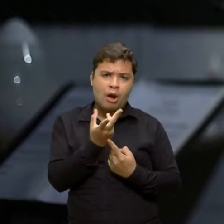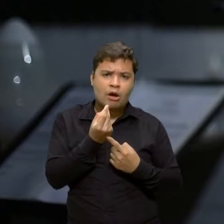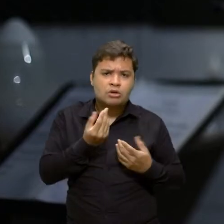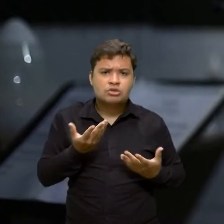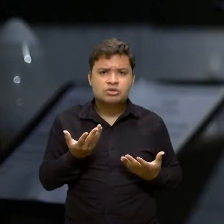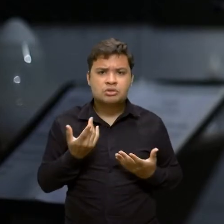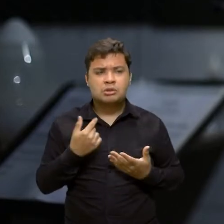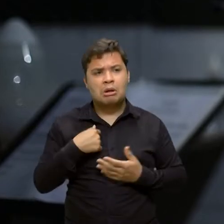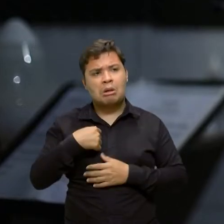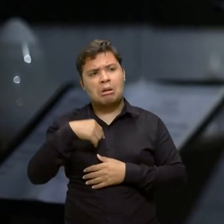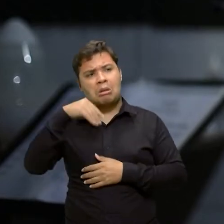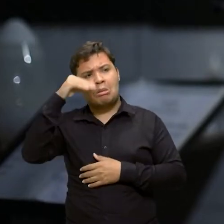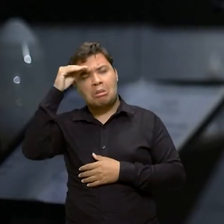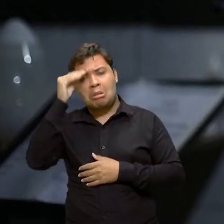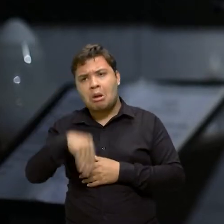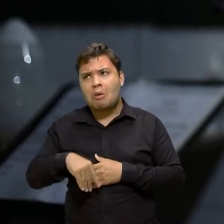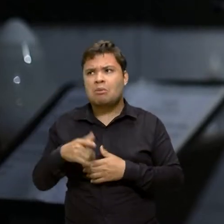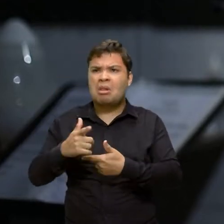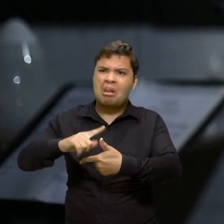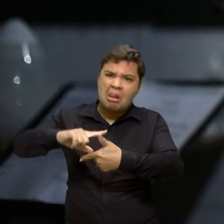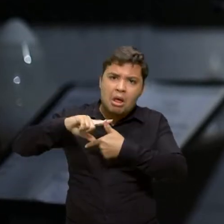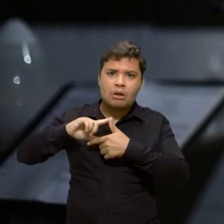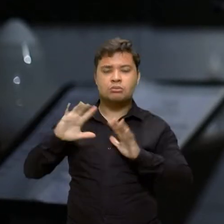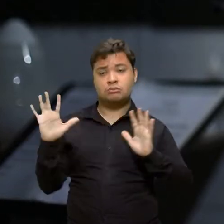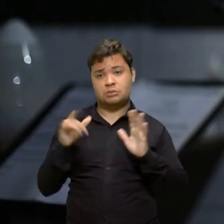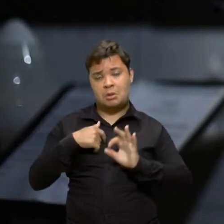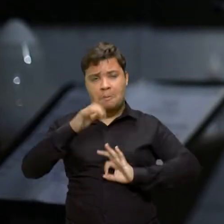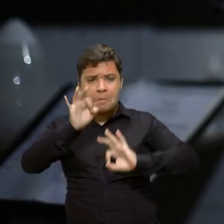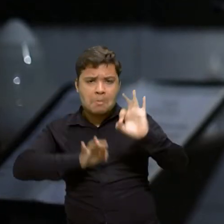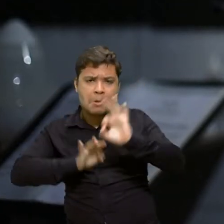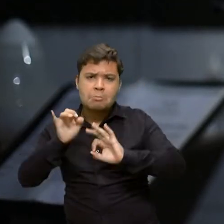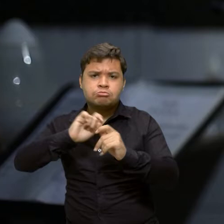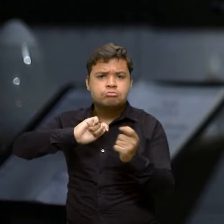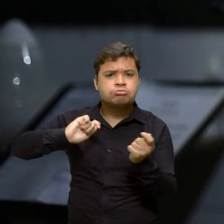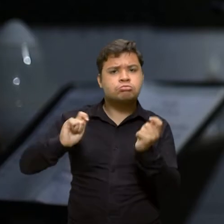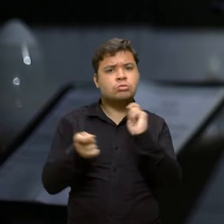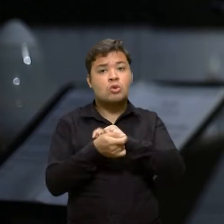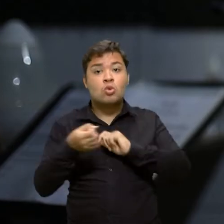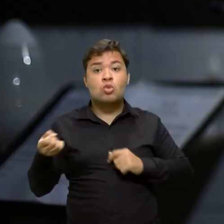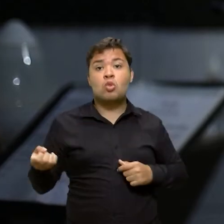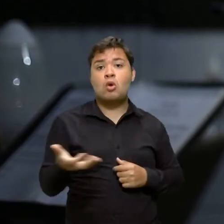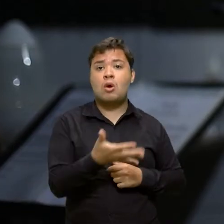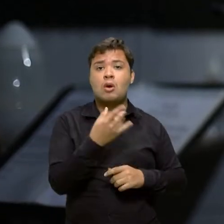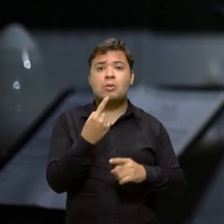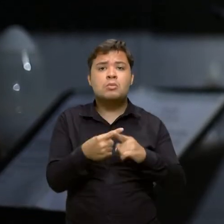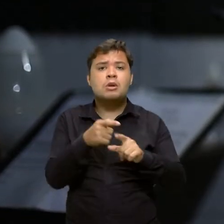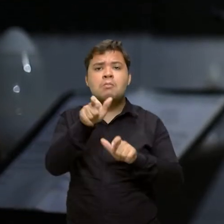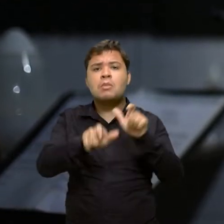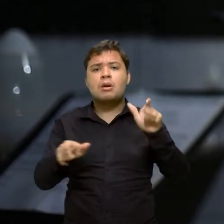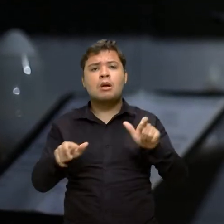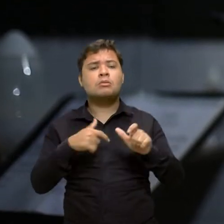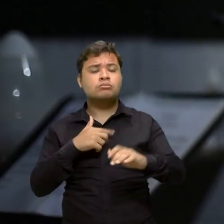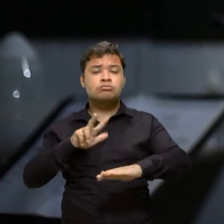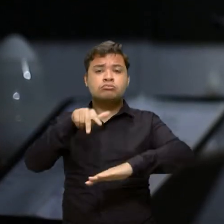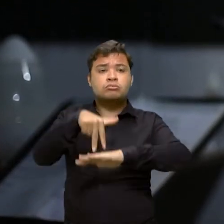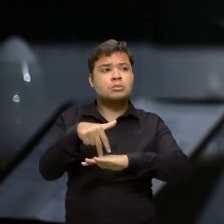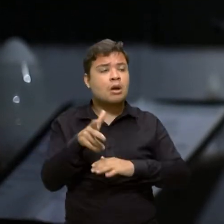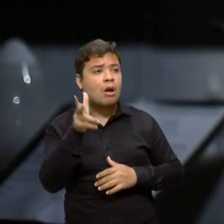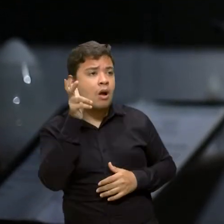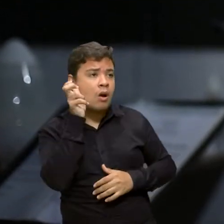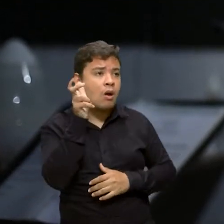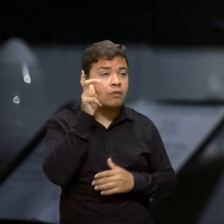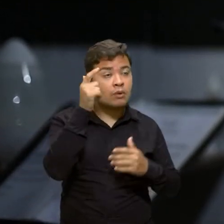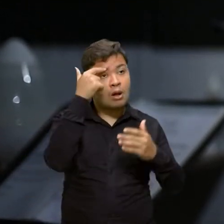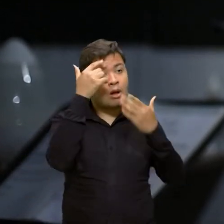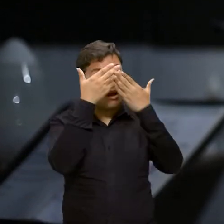para trás, né? Para você poder moldar o seu som e não ficar também, porque a galera tá lá para ouvir, tá lá de cabeça aberta